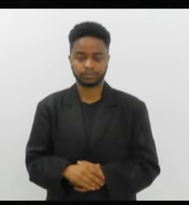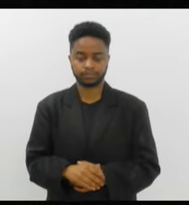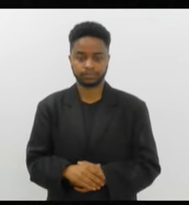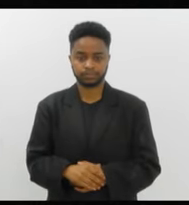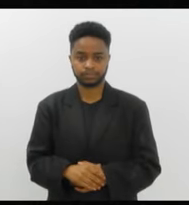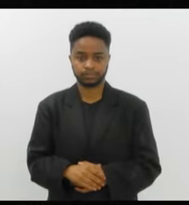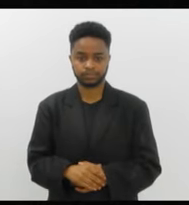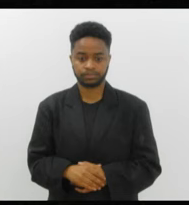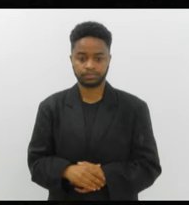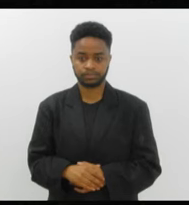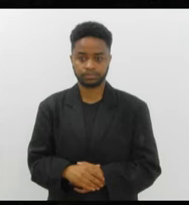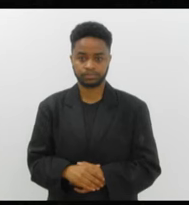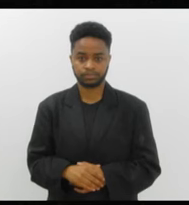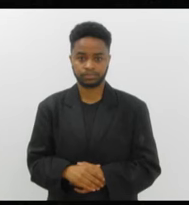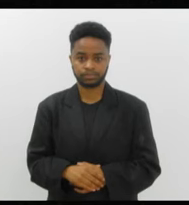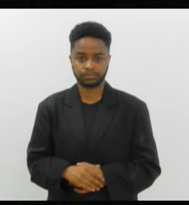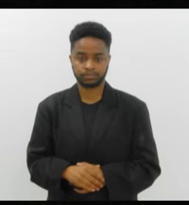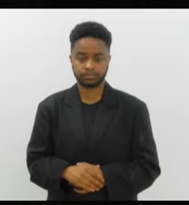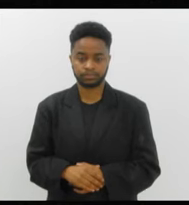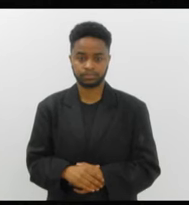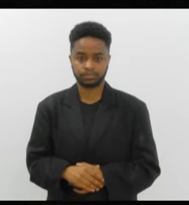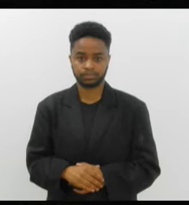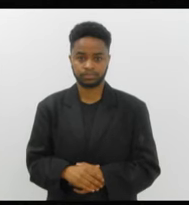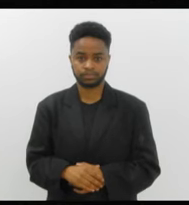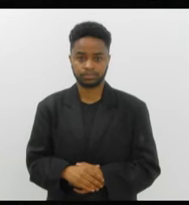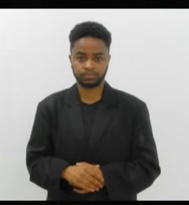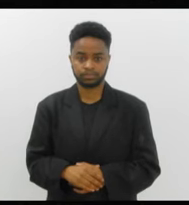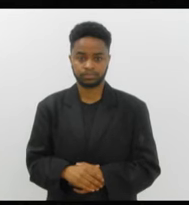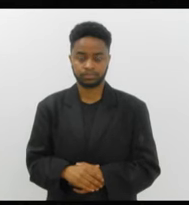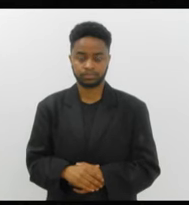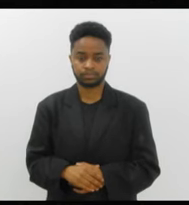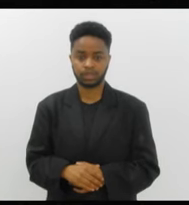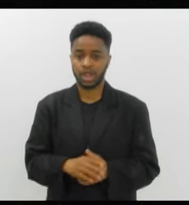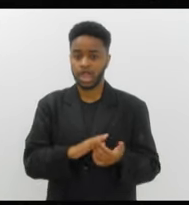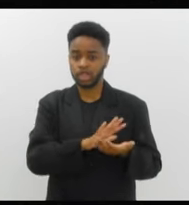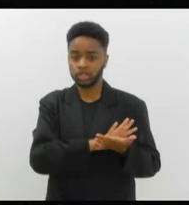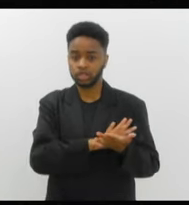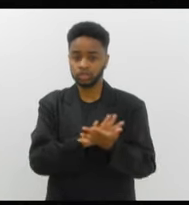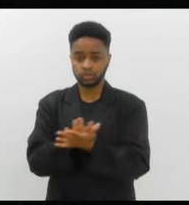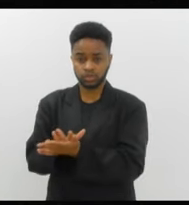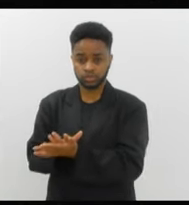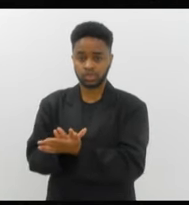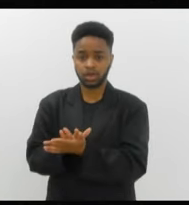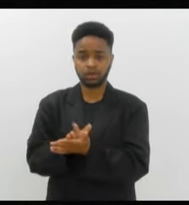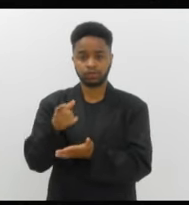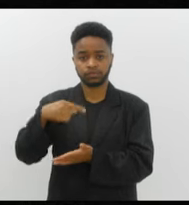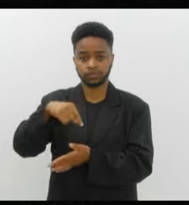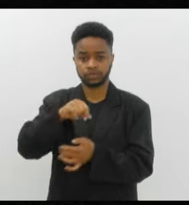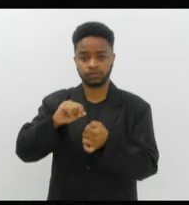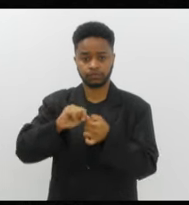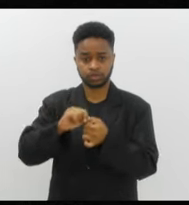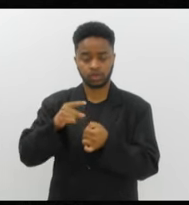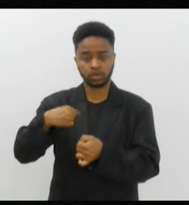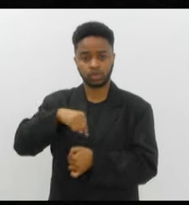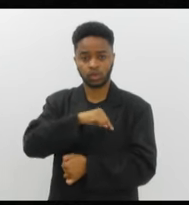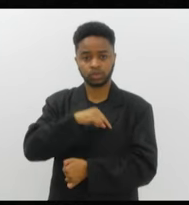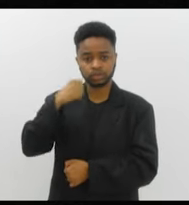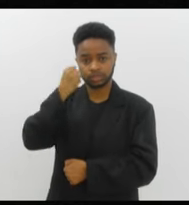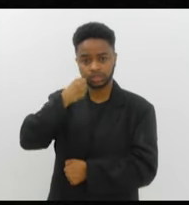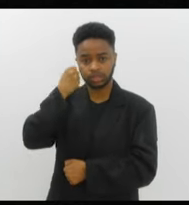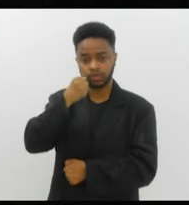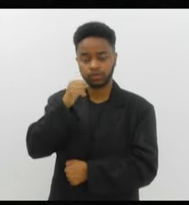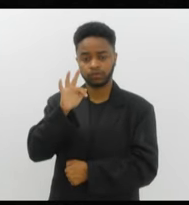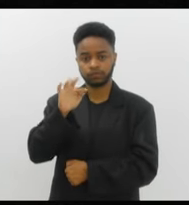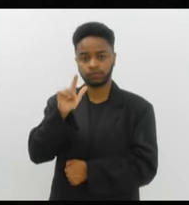O achincalhamento, a destruição de caráter que fizeram com o nosso senador Flávio Bolsonaro,